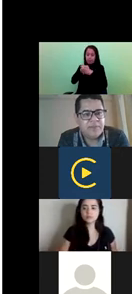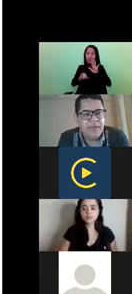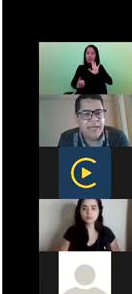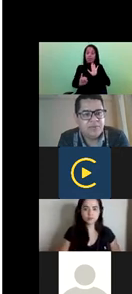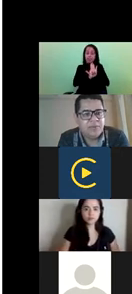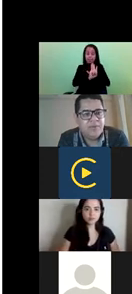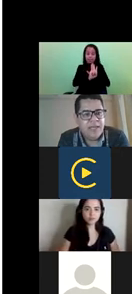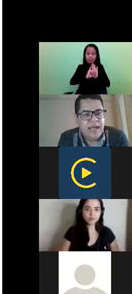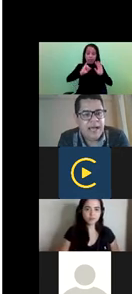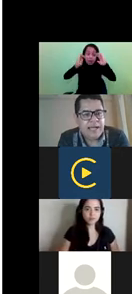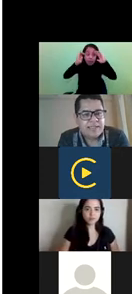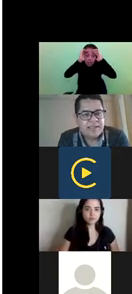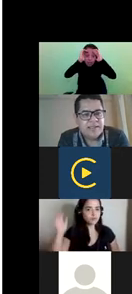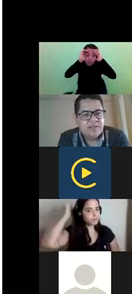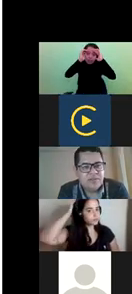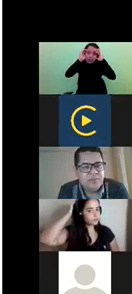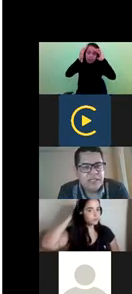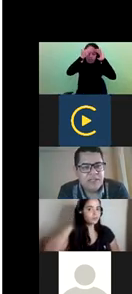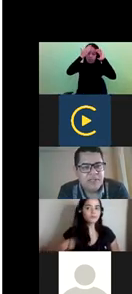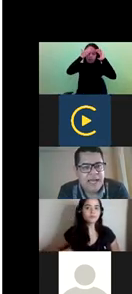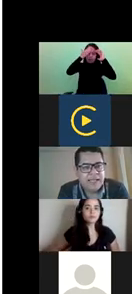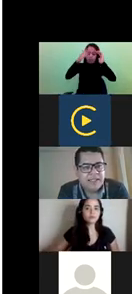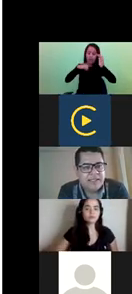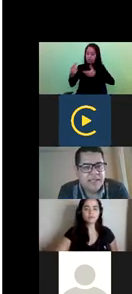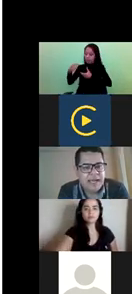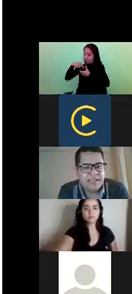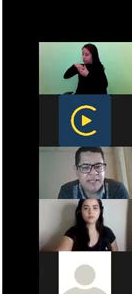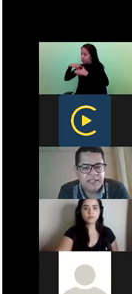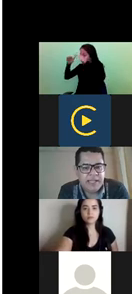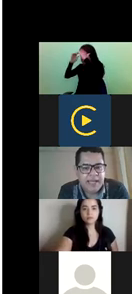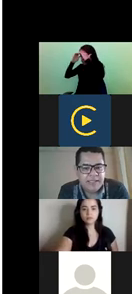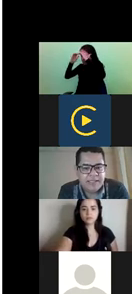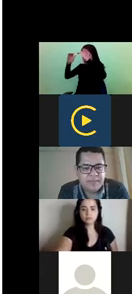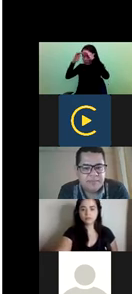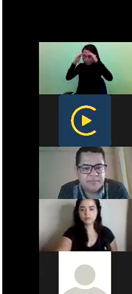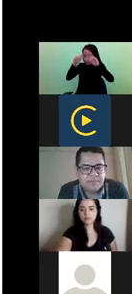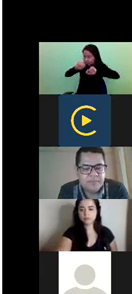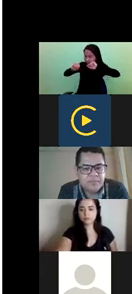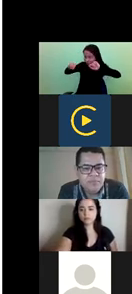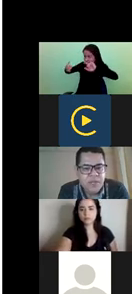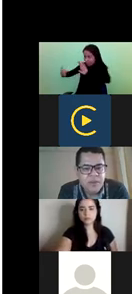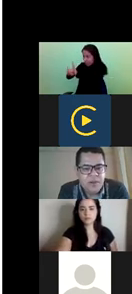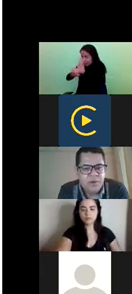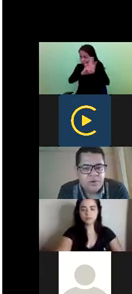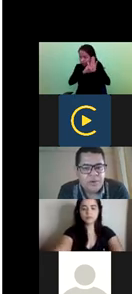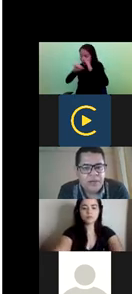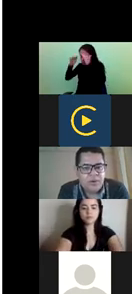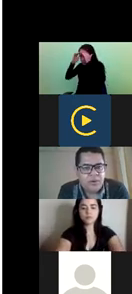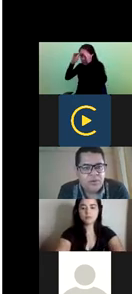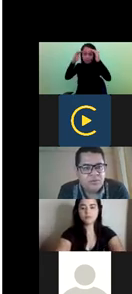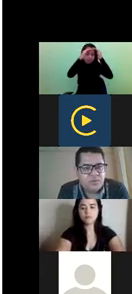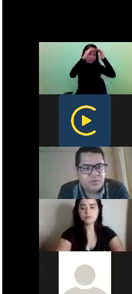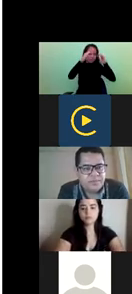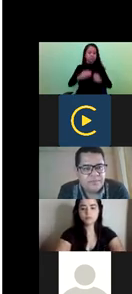do respeito às subjetividades e às identidades. O